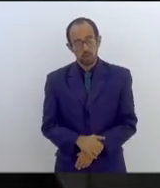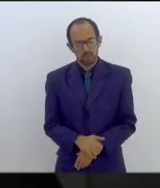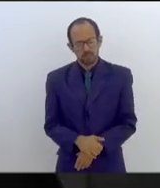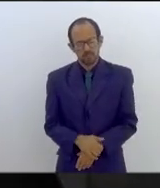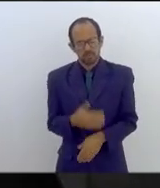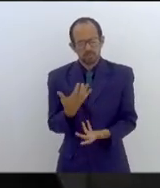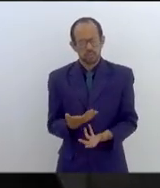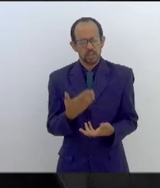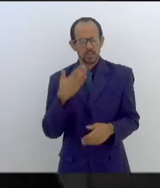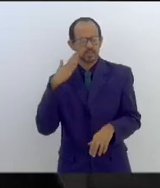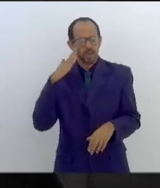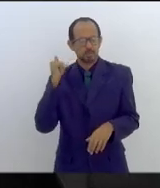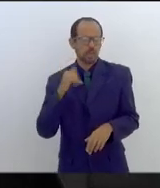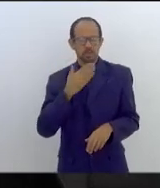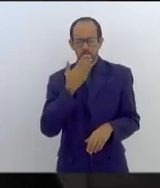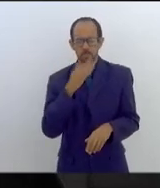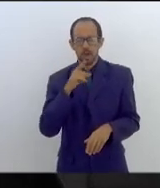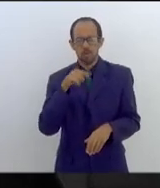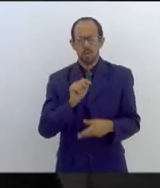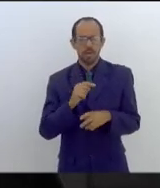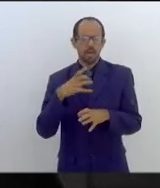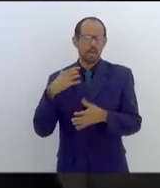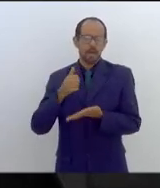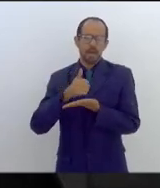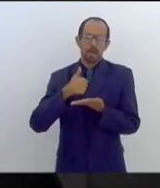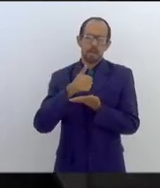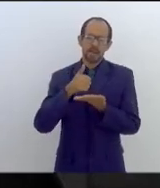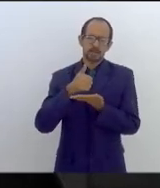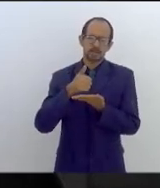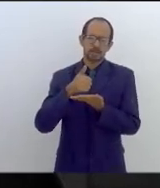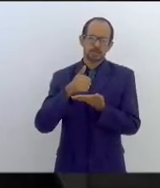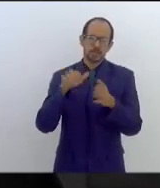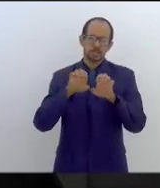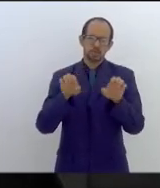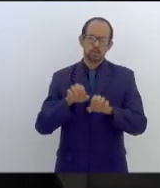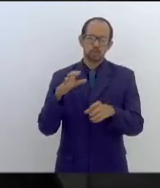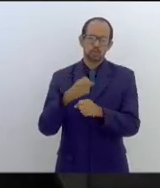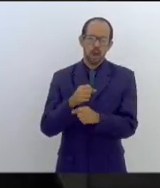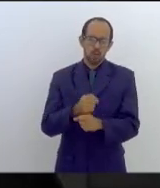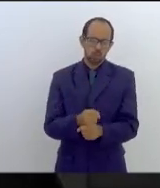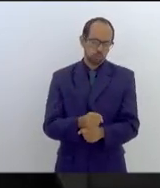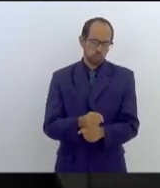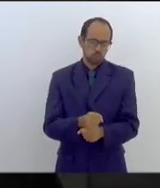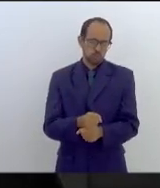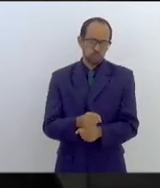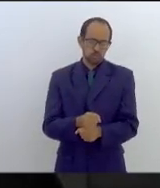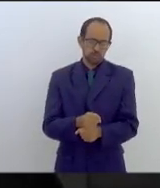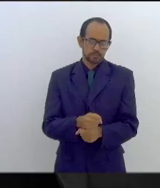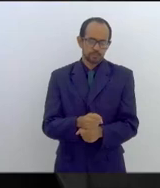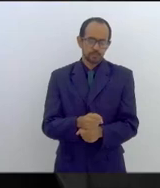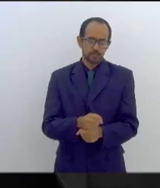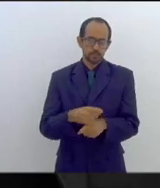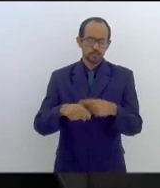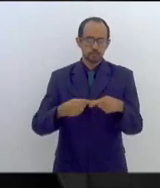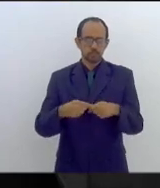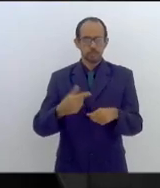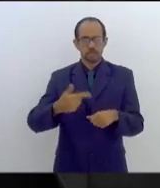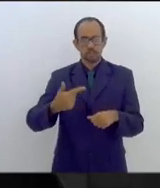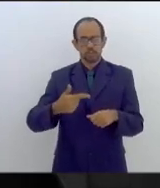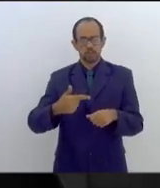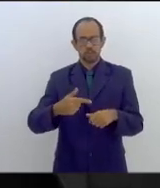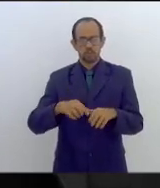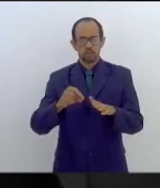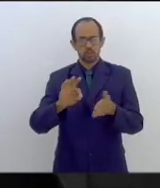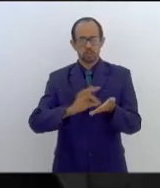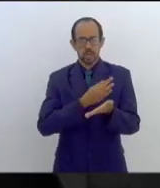as bases para fazer esse pagamento. Nós vimos, Marta, que aquele acordo, aquele 12º termo aditivo celebrado pelo Estado com a